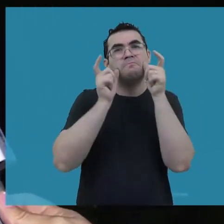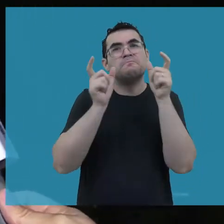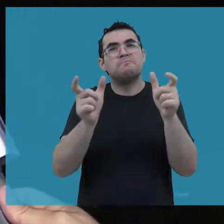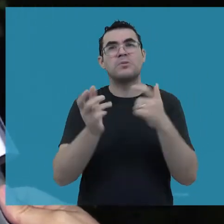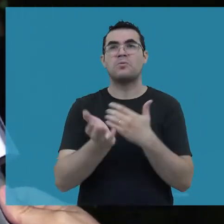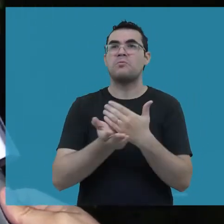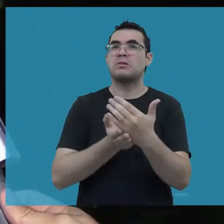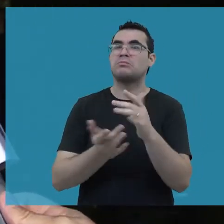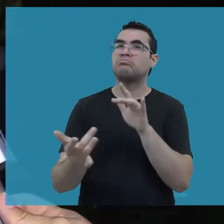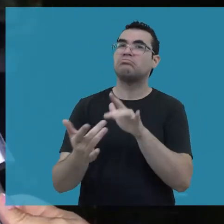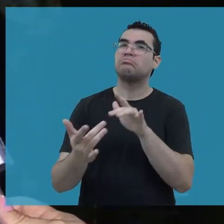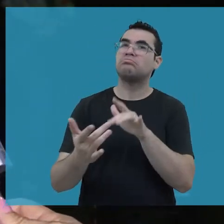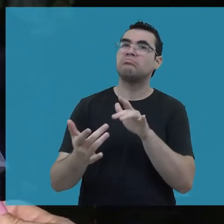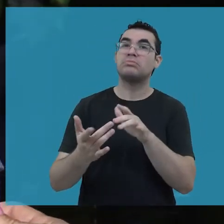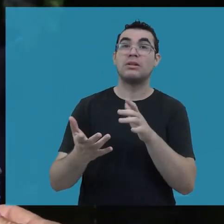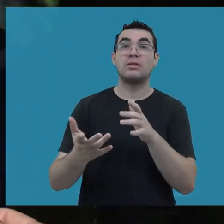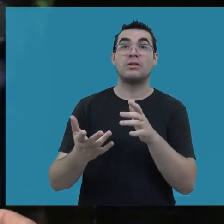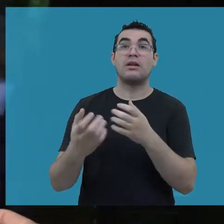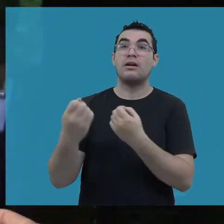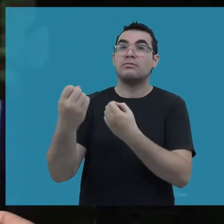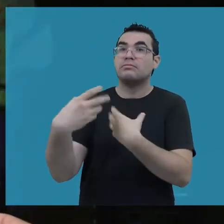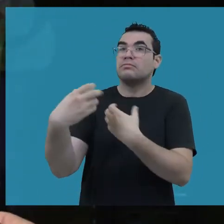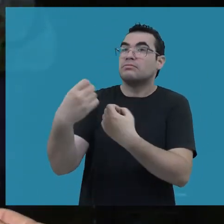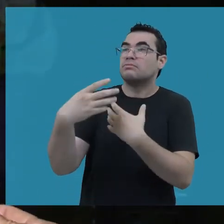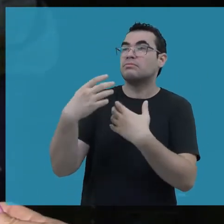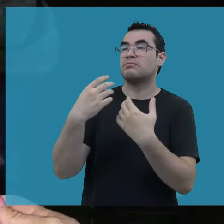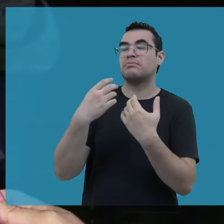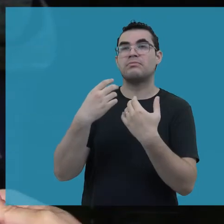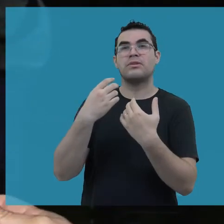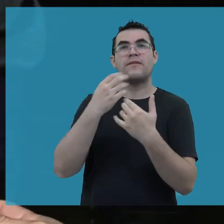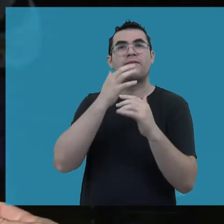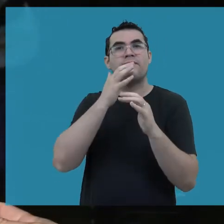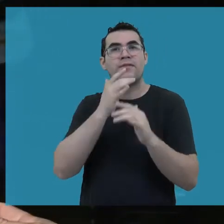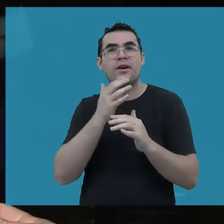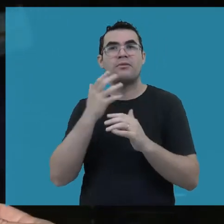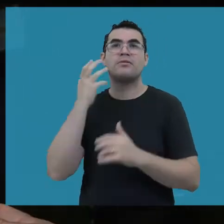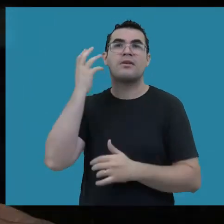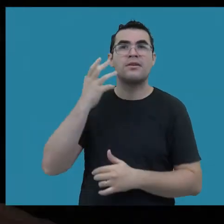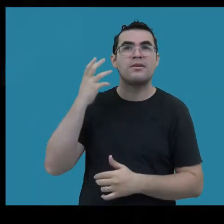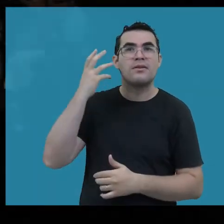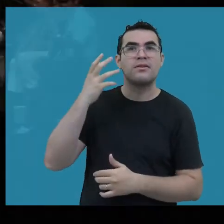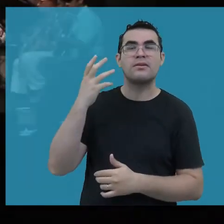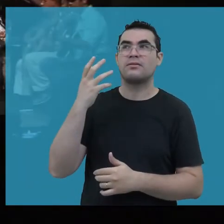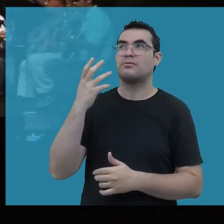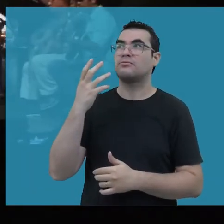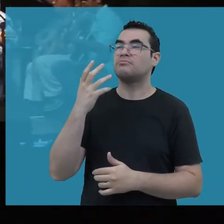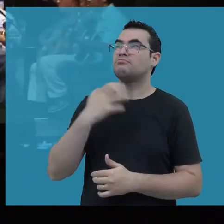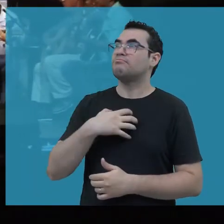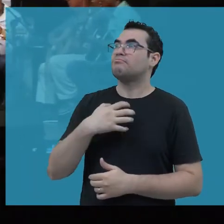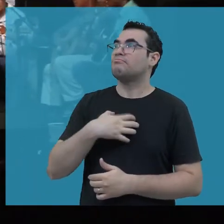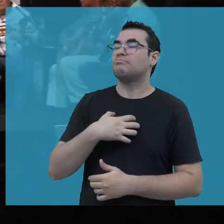me envolver e ao começar a tocar flauta e canto, eu